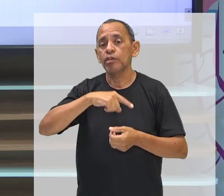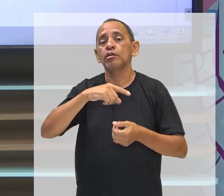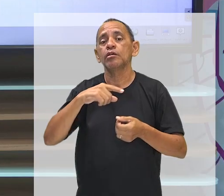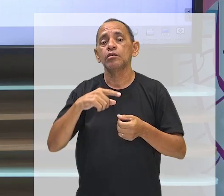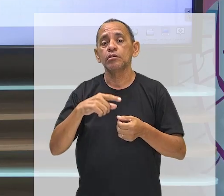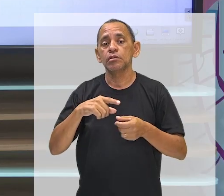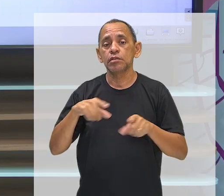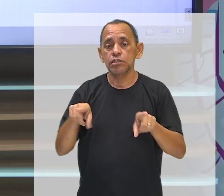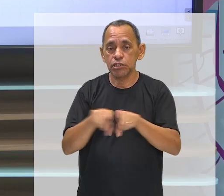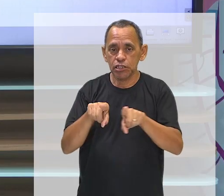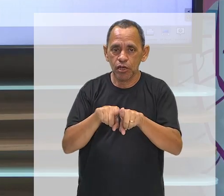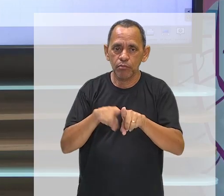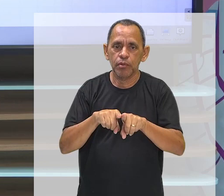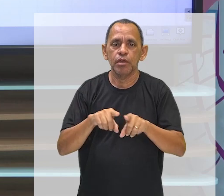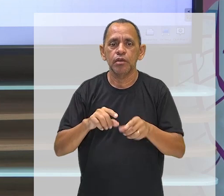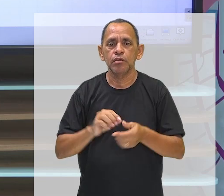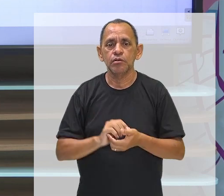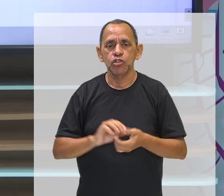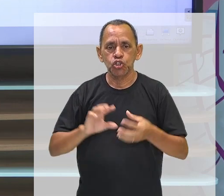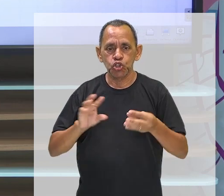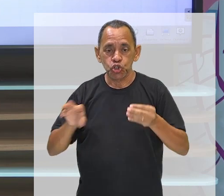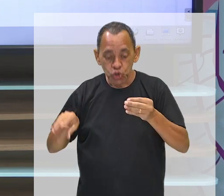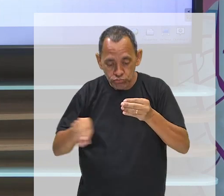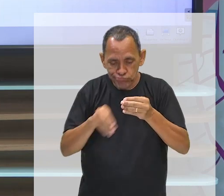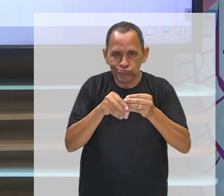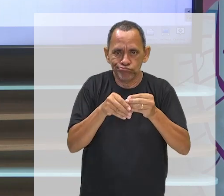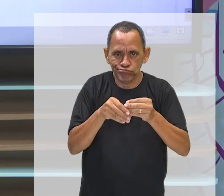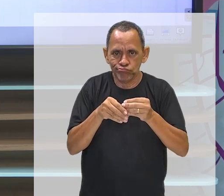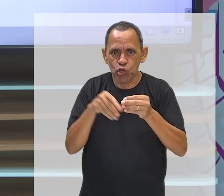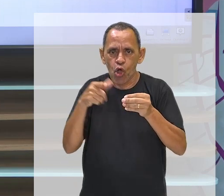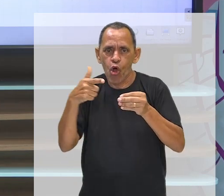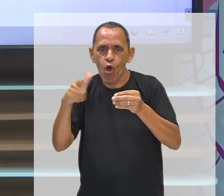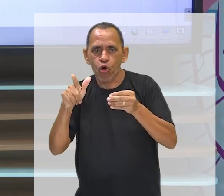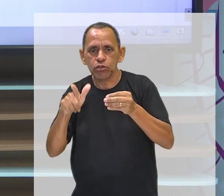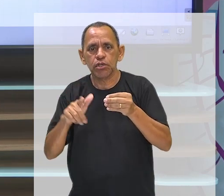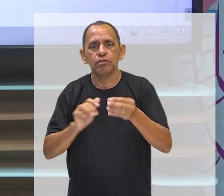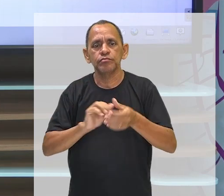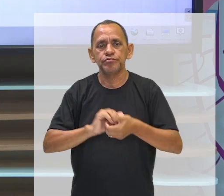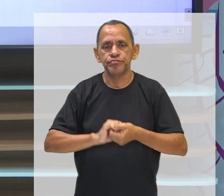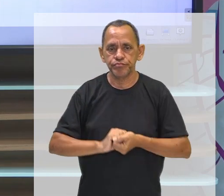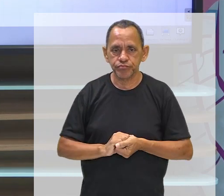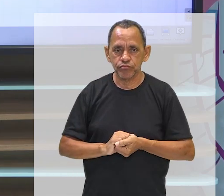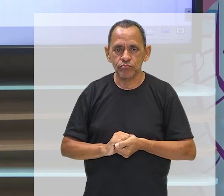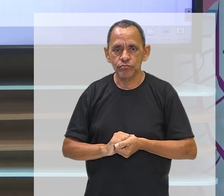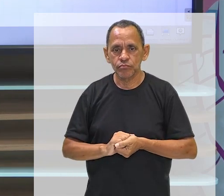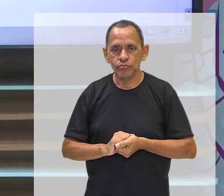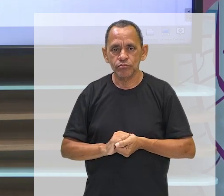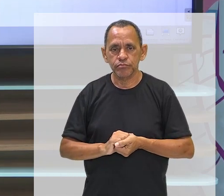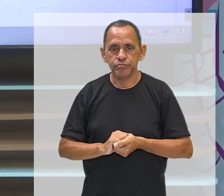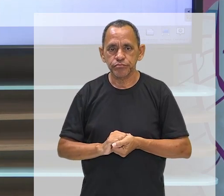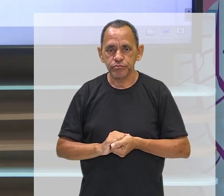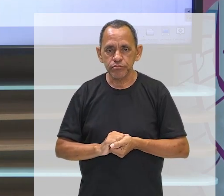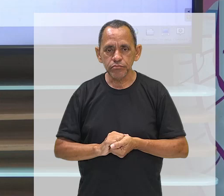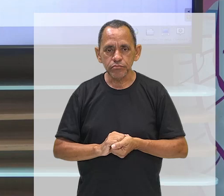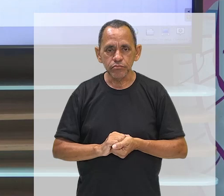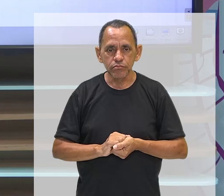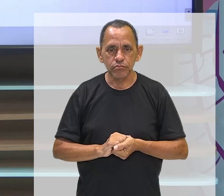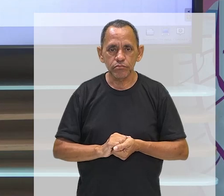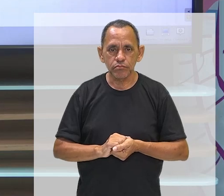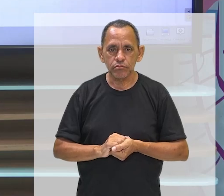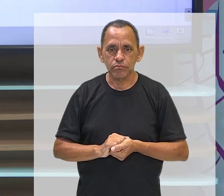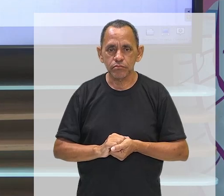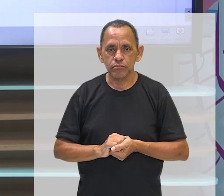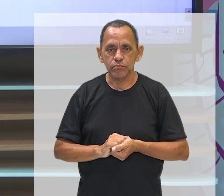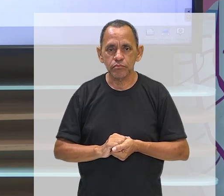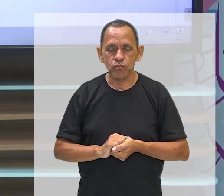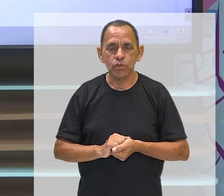compõe também o sistema reprodutor masculino, né? A gente viu aí as glândulas, a próstata, né? As outras que